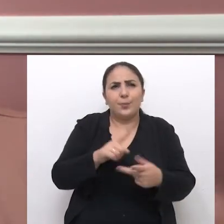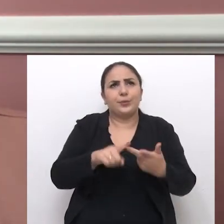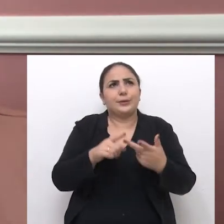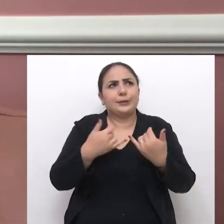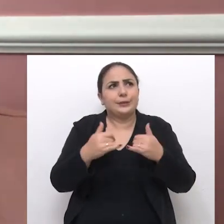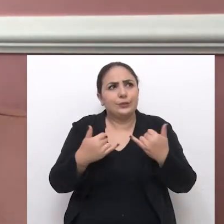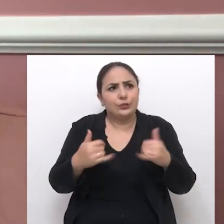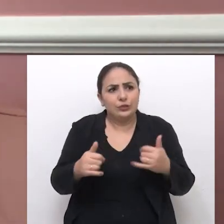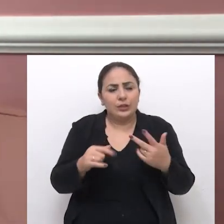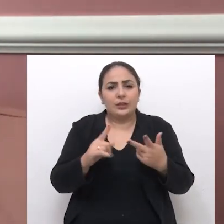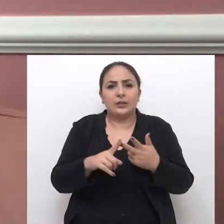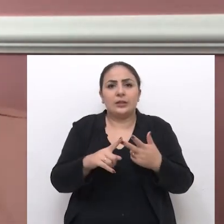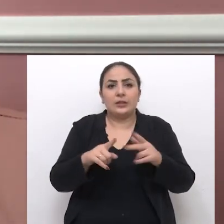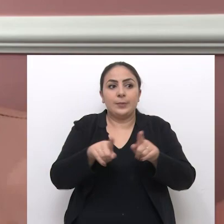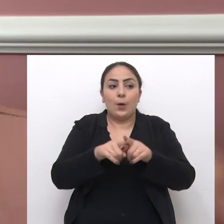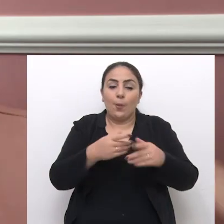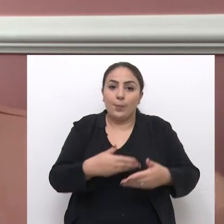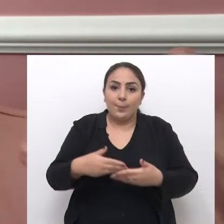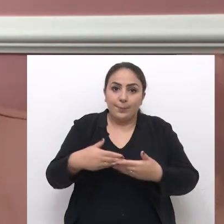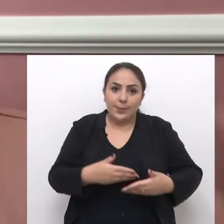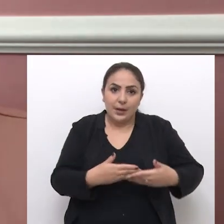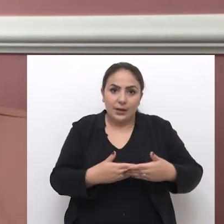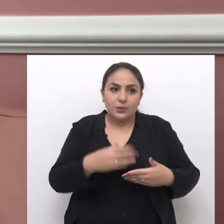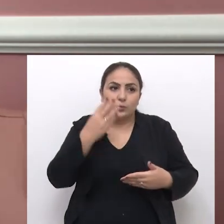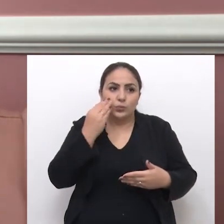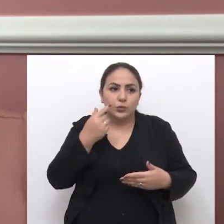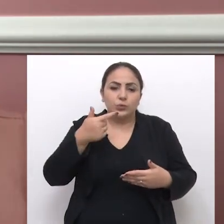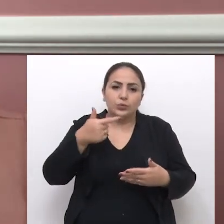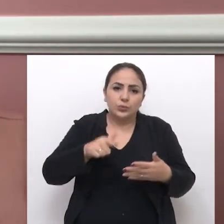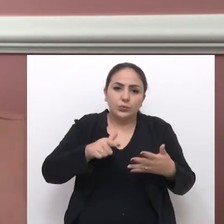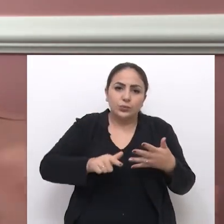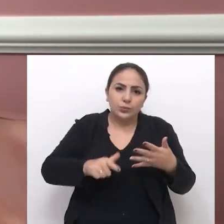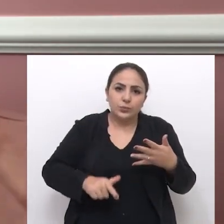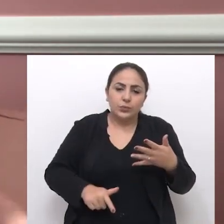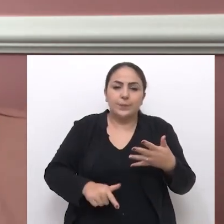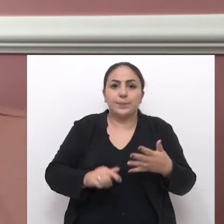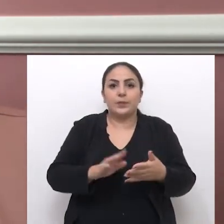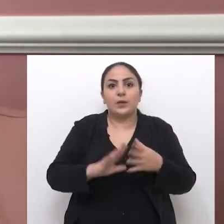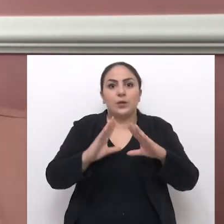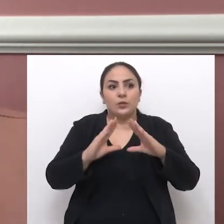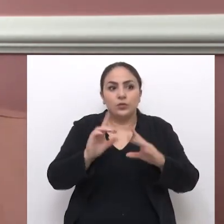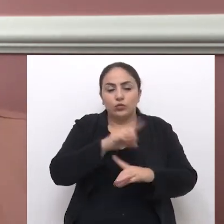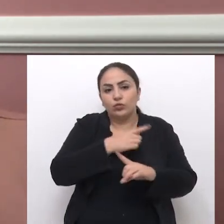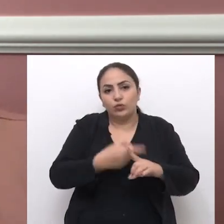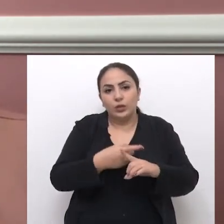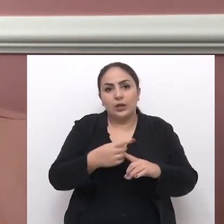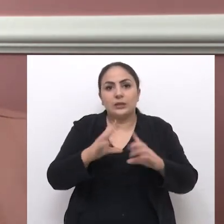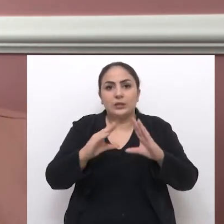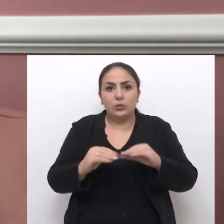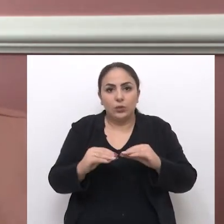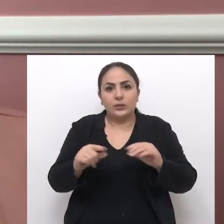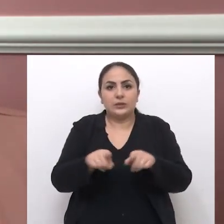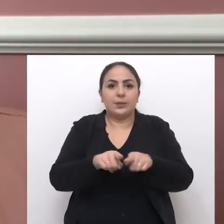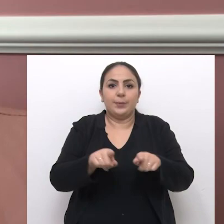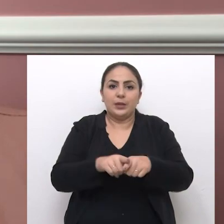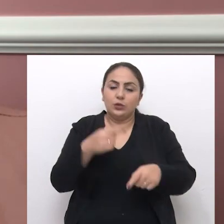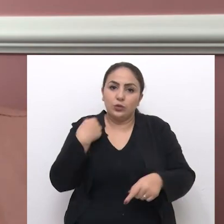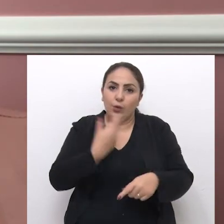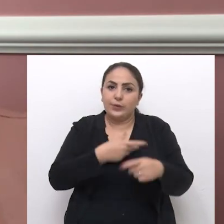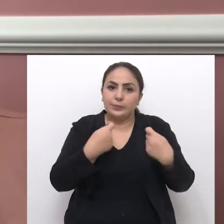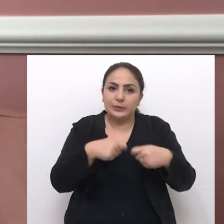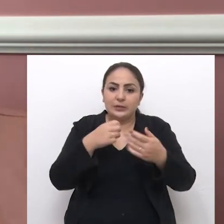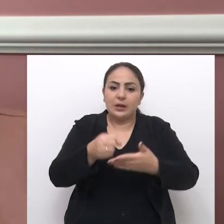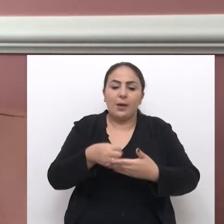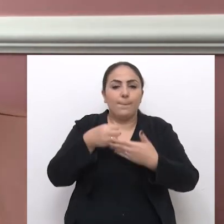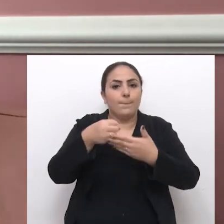de energia, né, porque o bebê vai mamar várias vezes durante o dia, durante a noite, né, então a